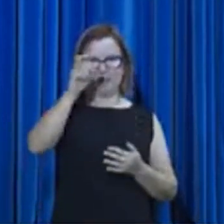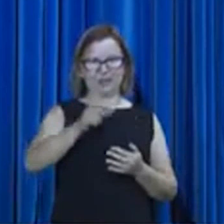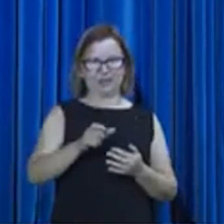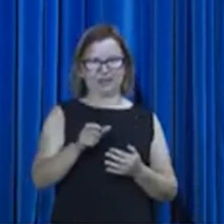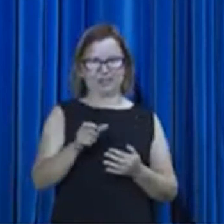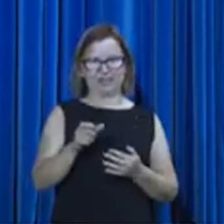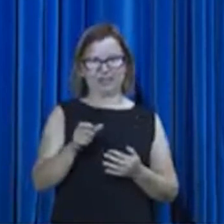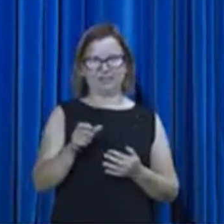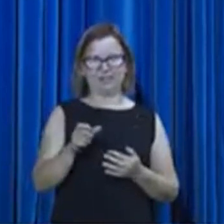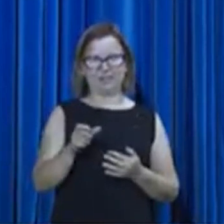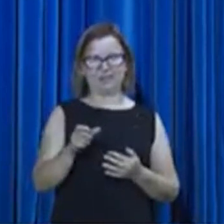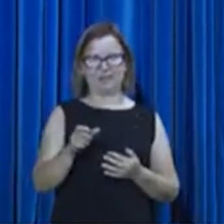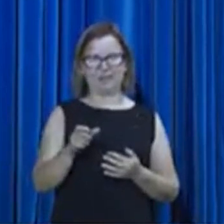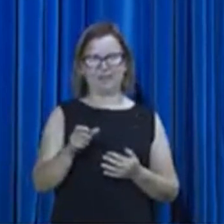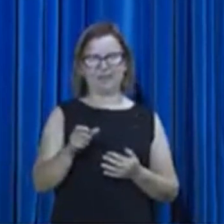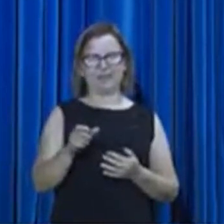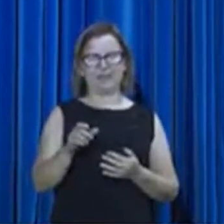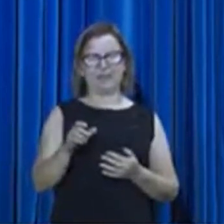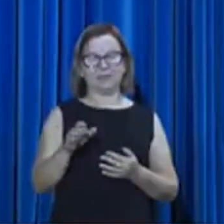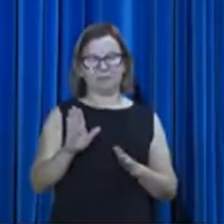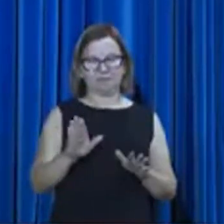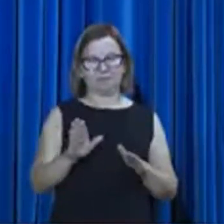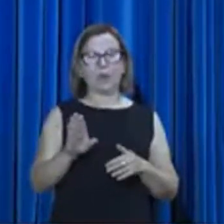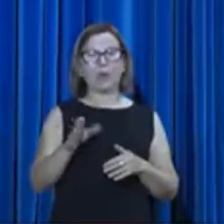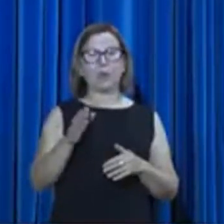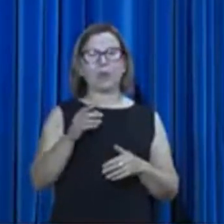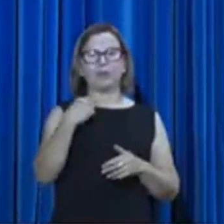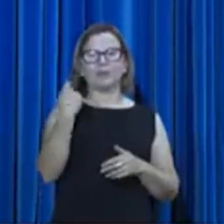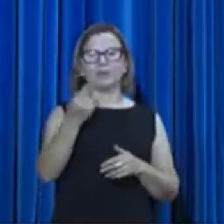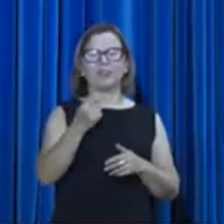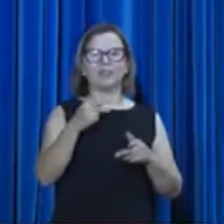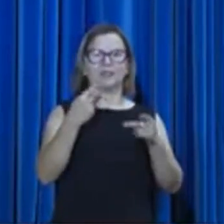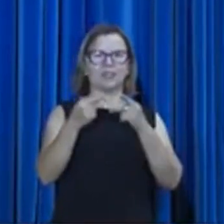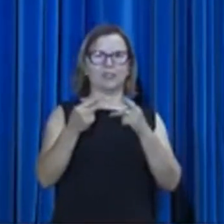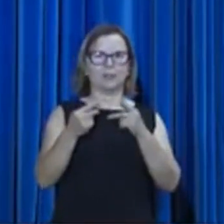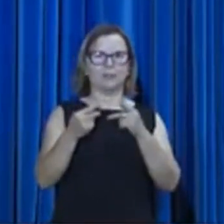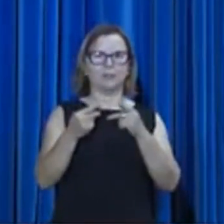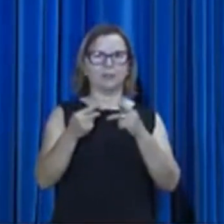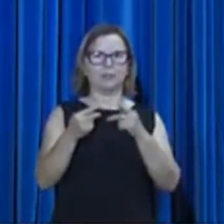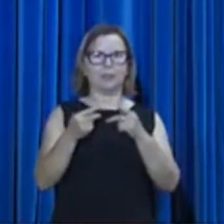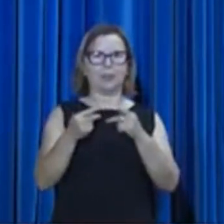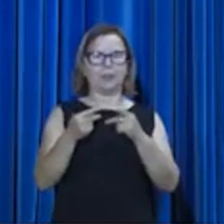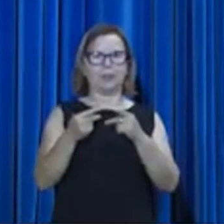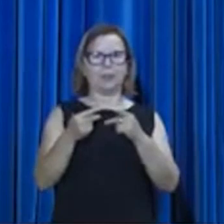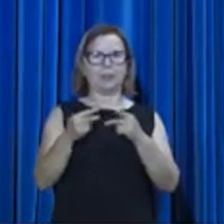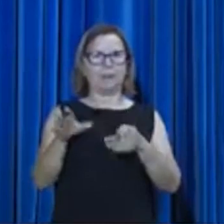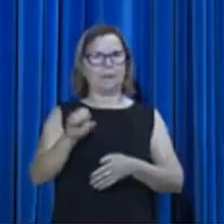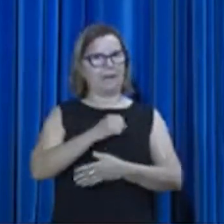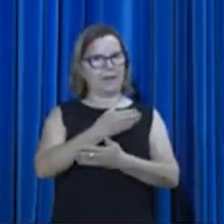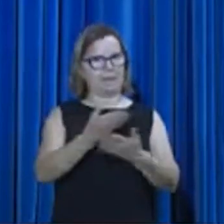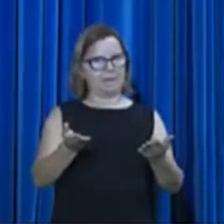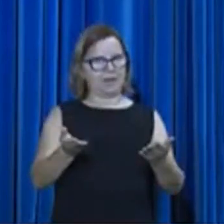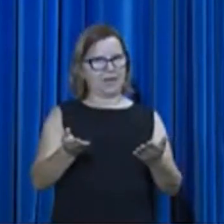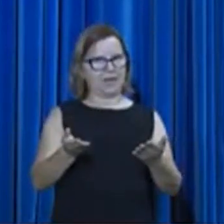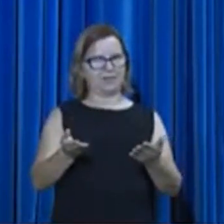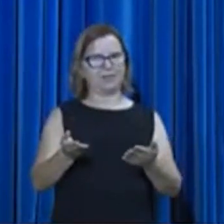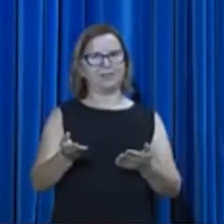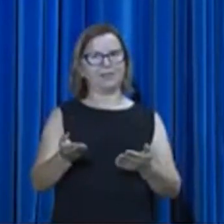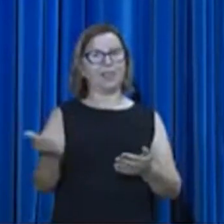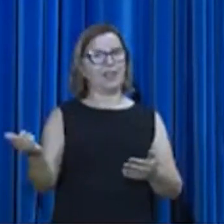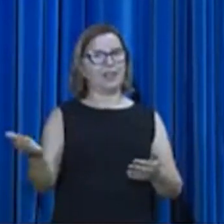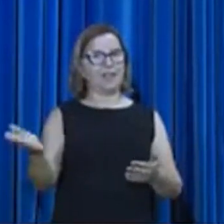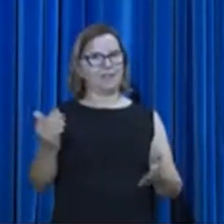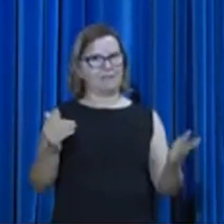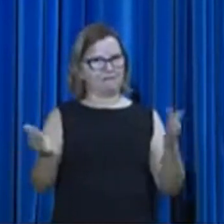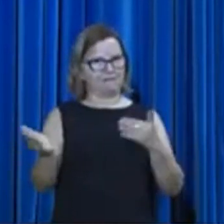quando nós dizemos assim, amado, nós estamos 7h30 aqui, aos domingos, nós tomamos um café